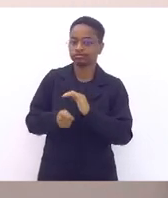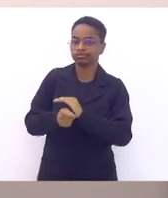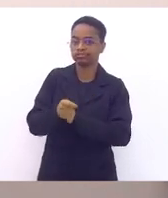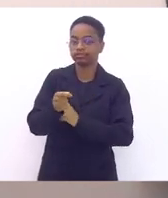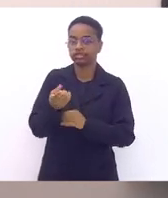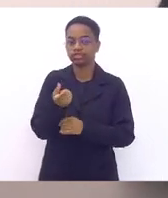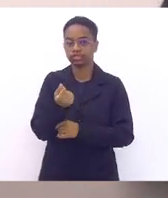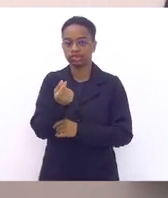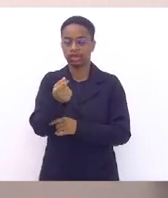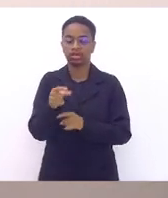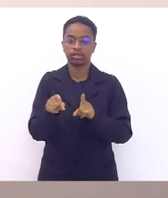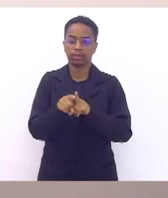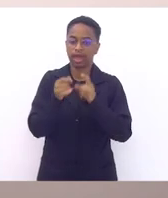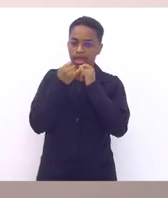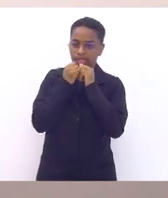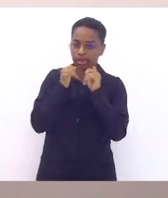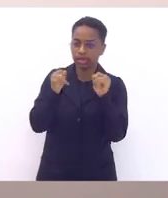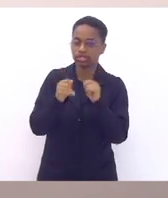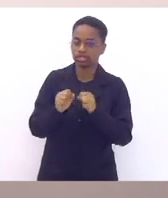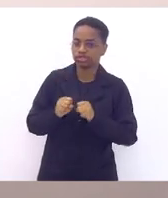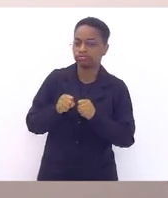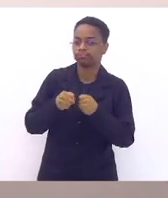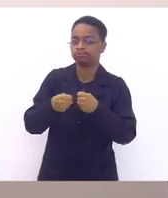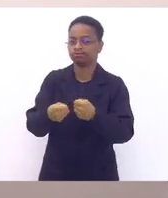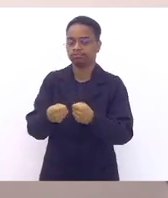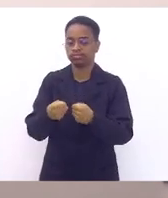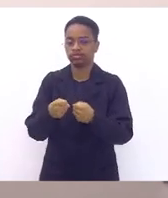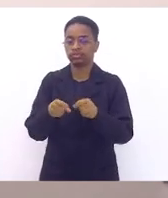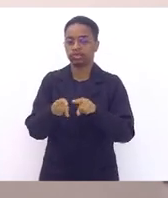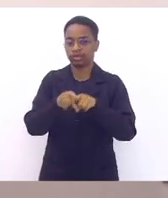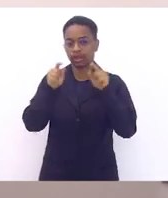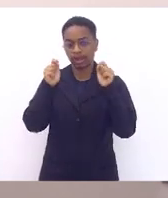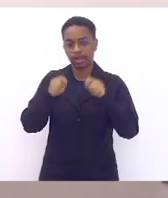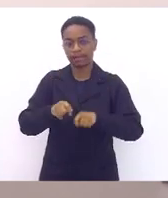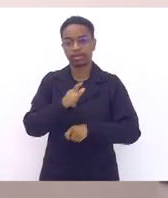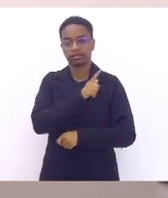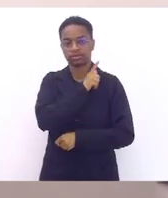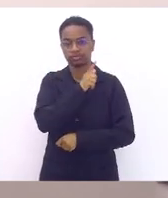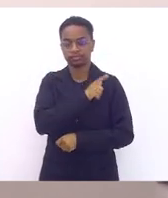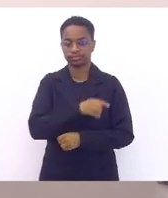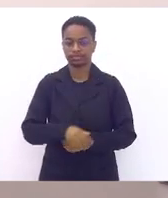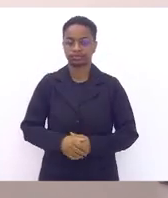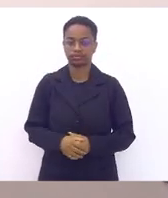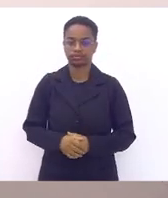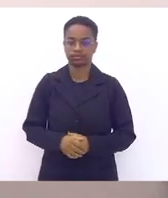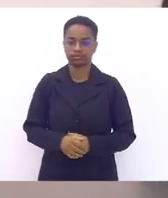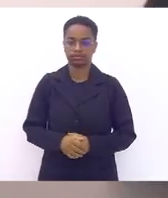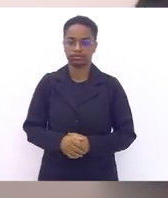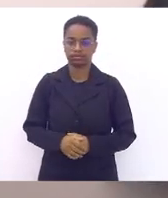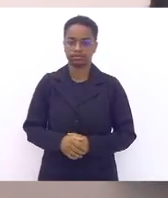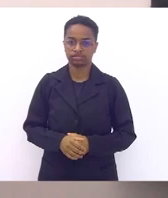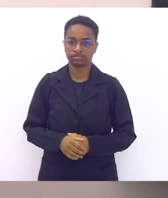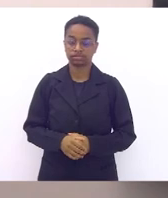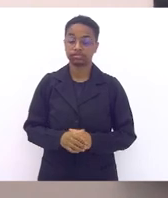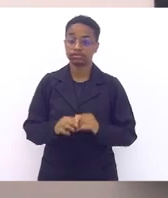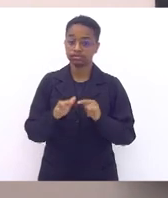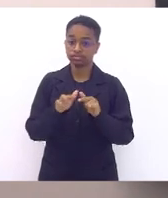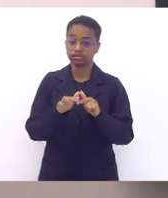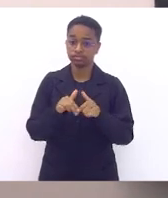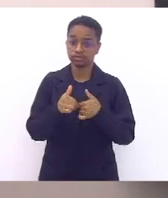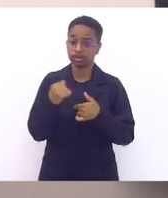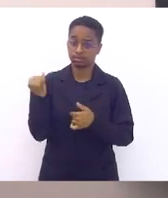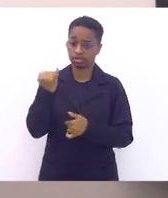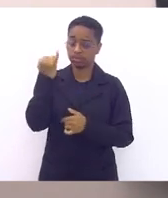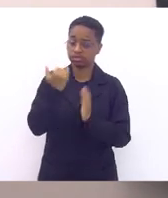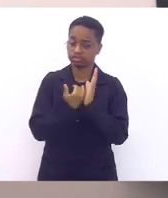mas investimento de energia, em inteligência, em capacidade de gestão. Tudo isso conta muito e a gente vai fazer